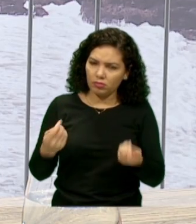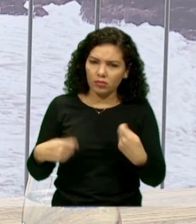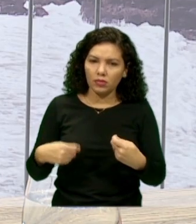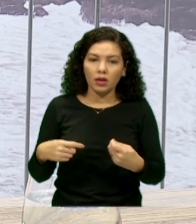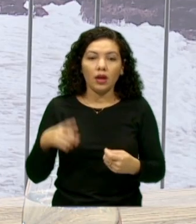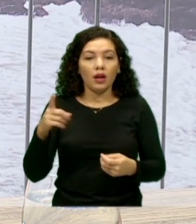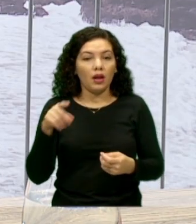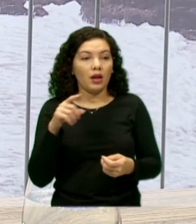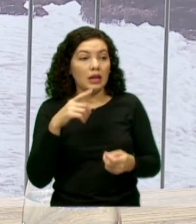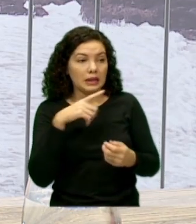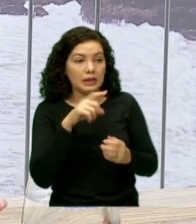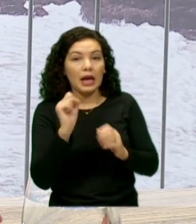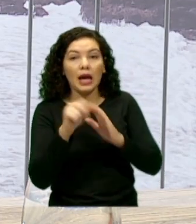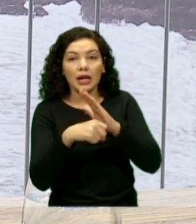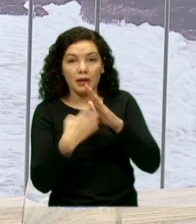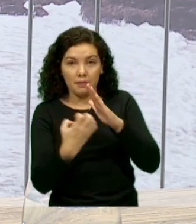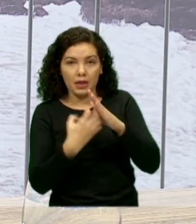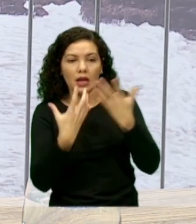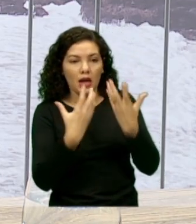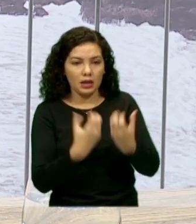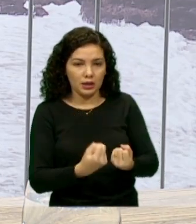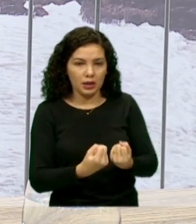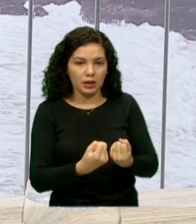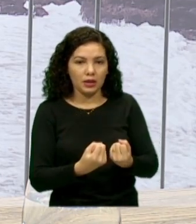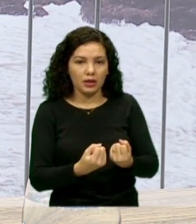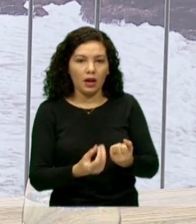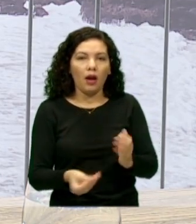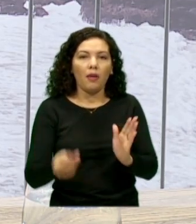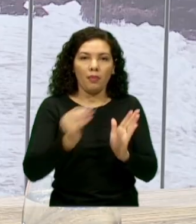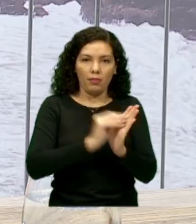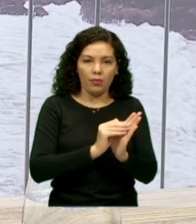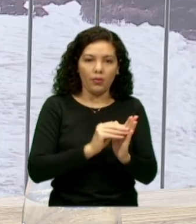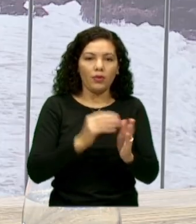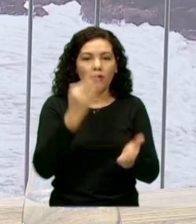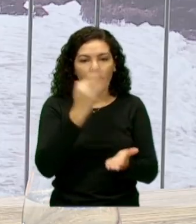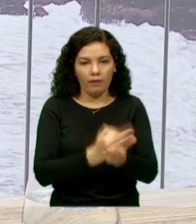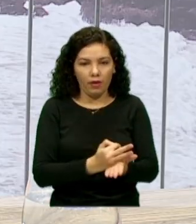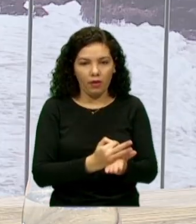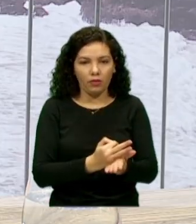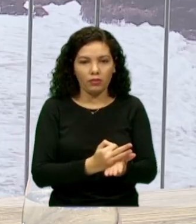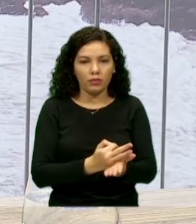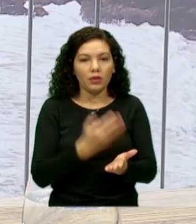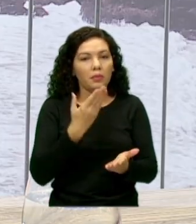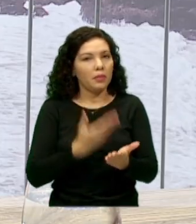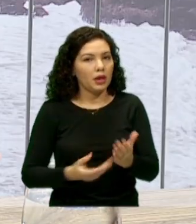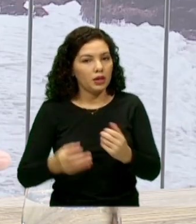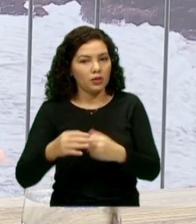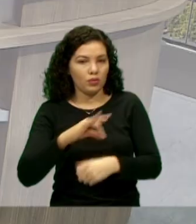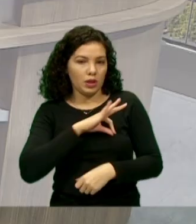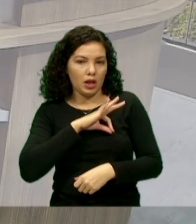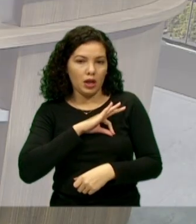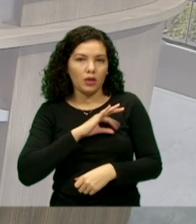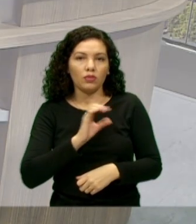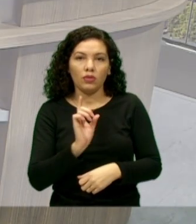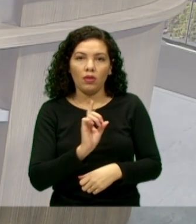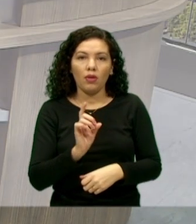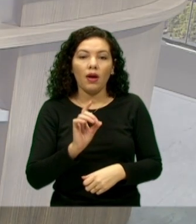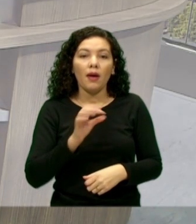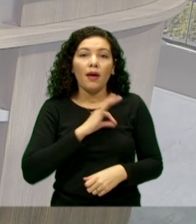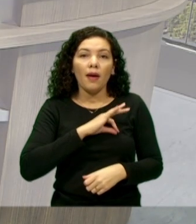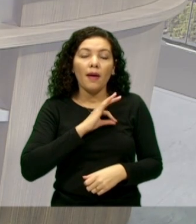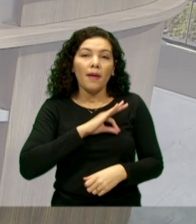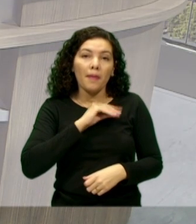o atestado. O atestado abona a falta. Ele não vai perder no salário, mas ele vai perder